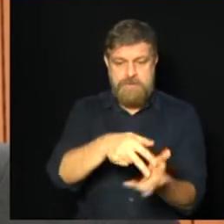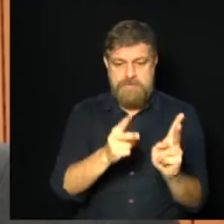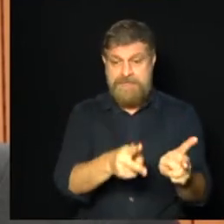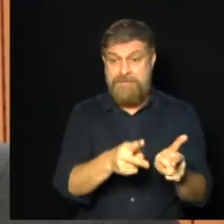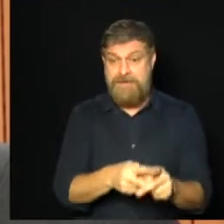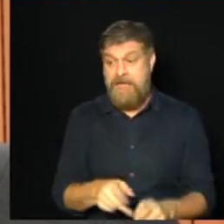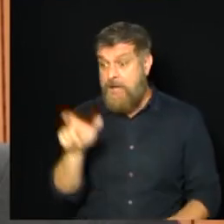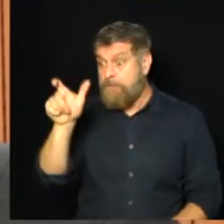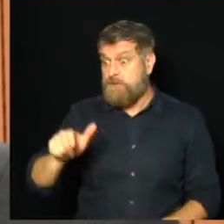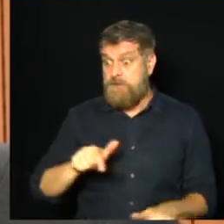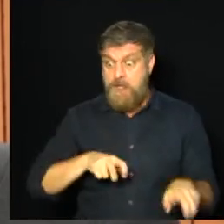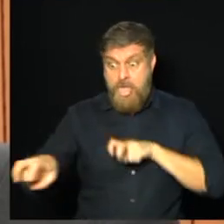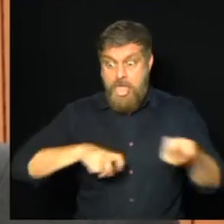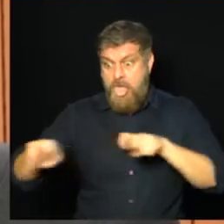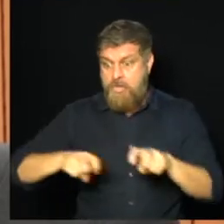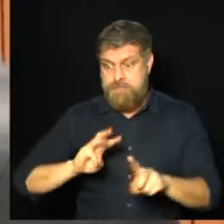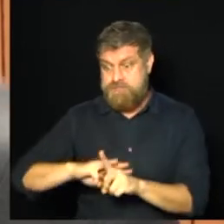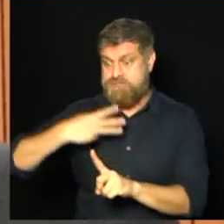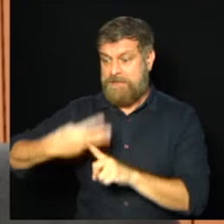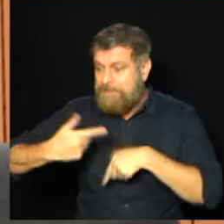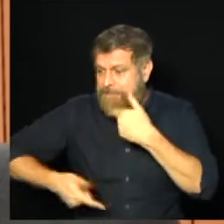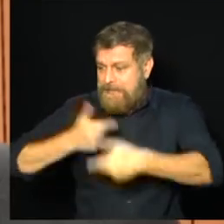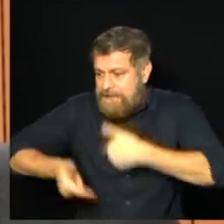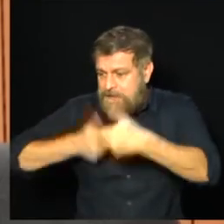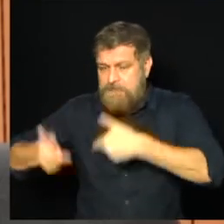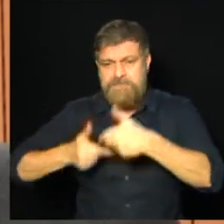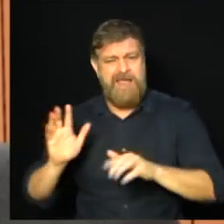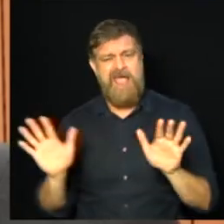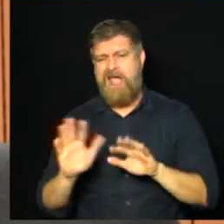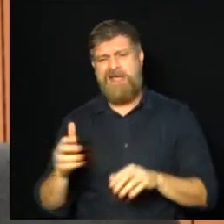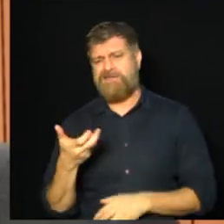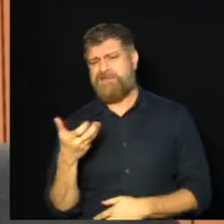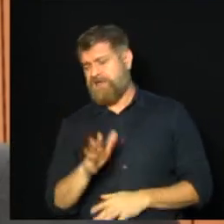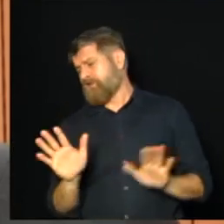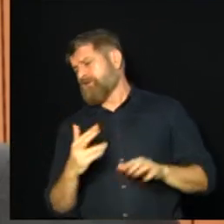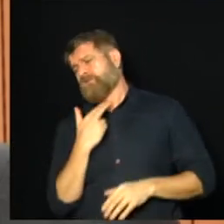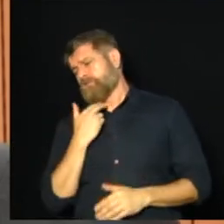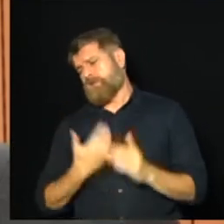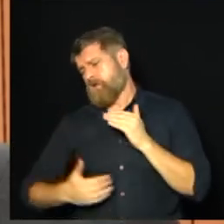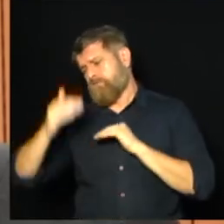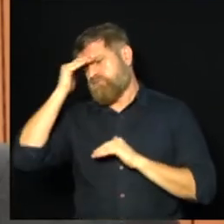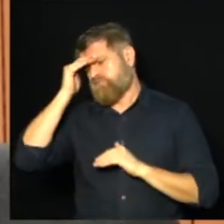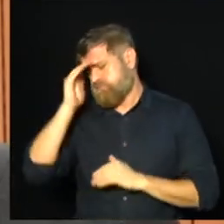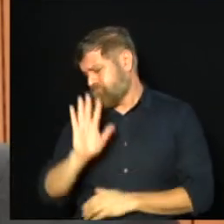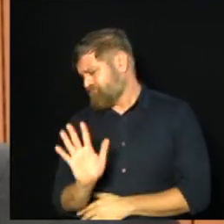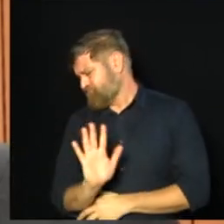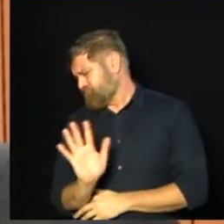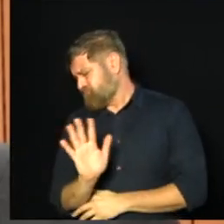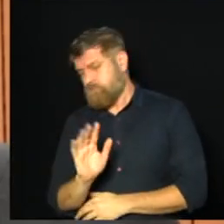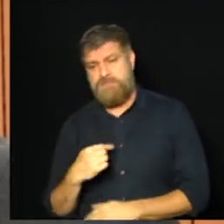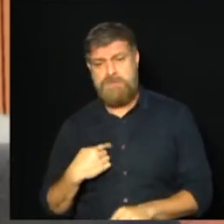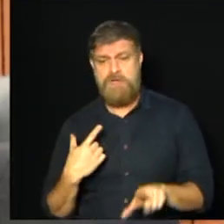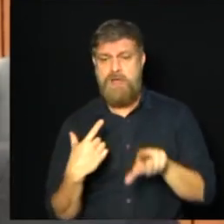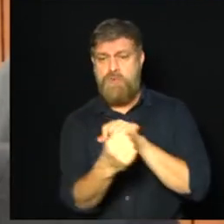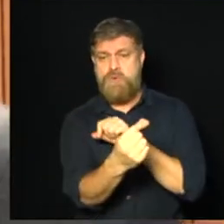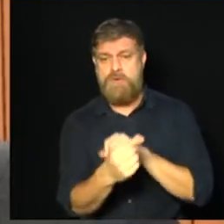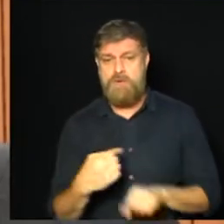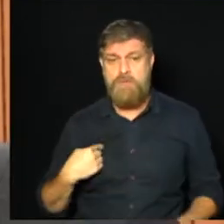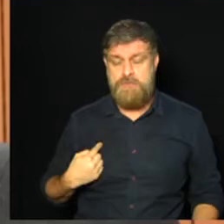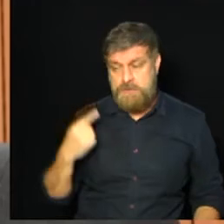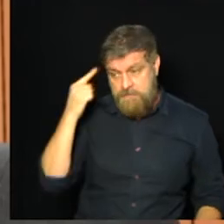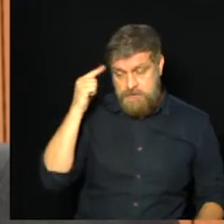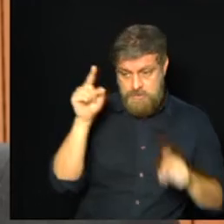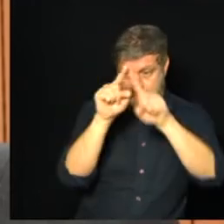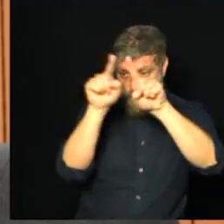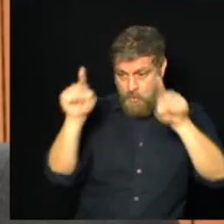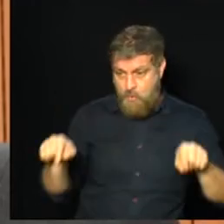3. A hora que o cara começa a trabalhar por 3, ele fala, tchau, vou embora, não aguento. E quando nós discutimos o quadro, talvez você não tivesse